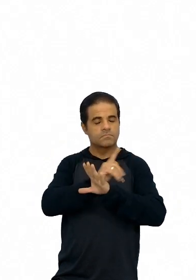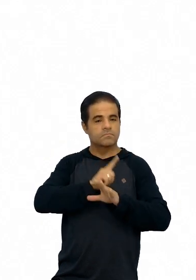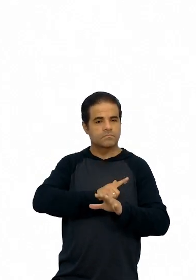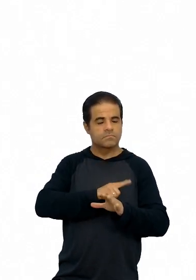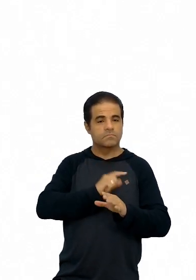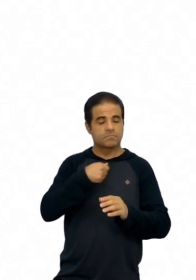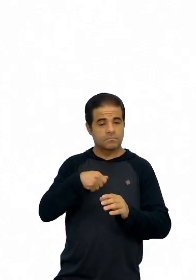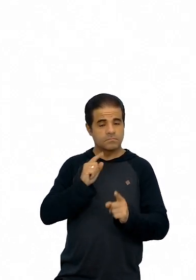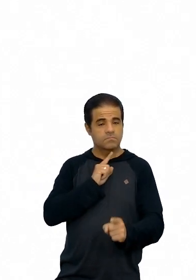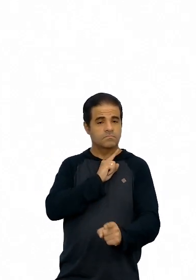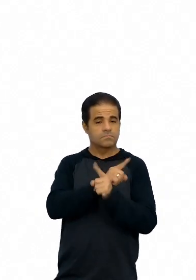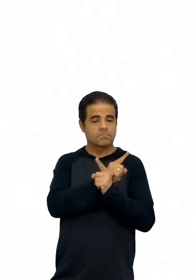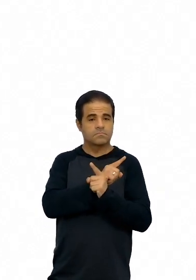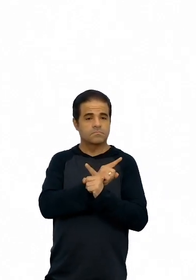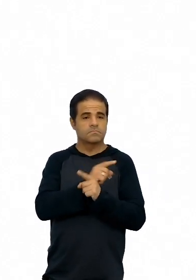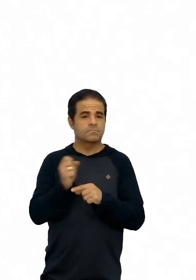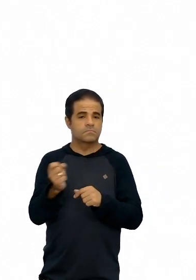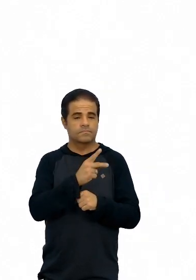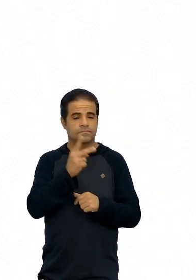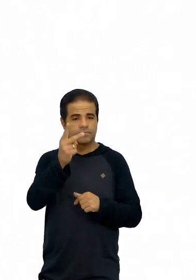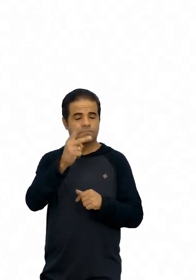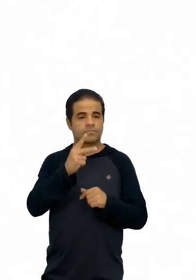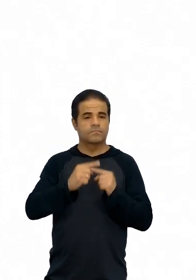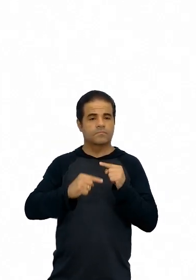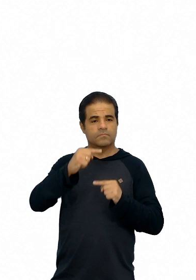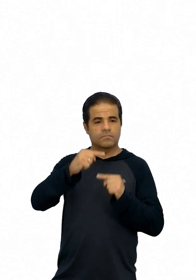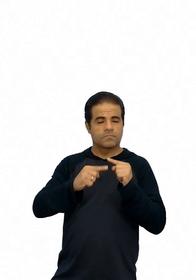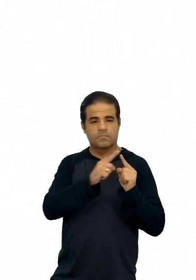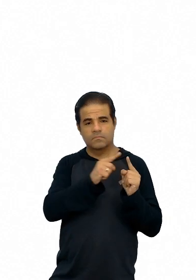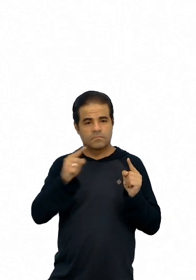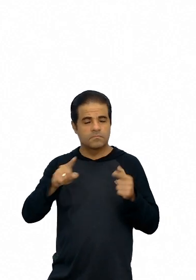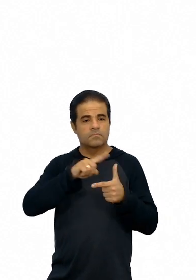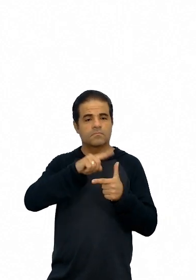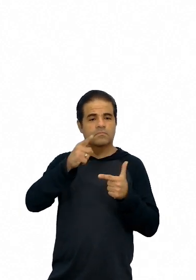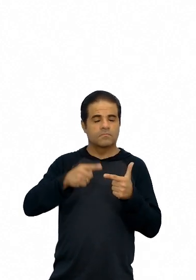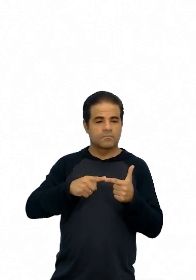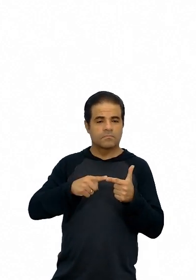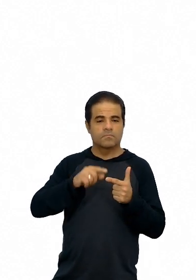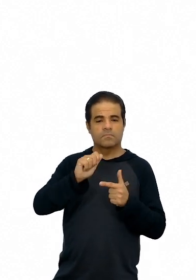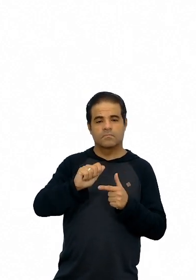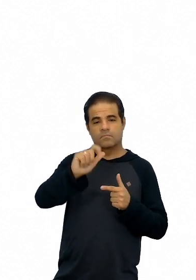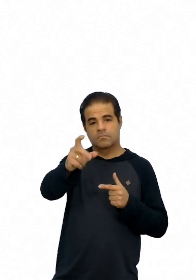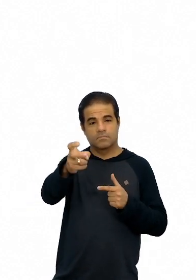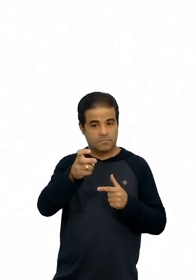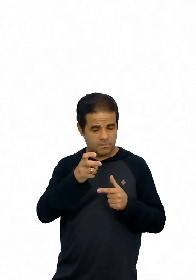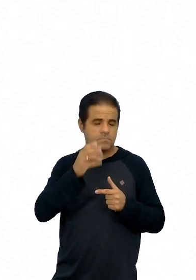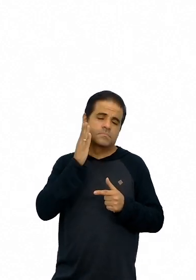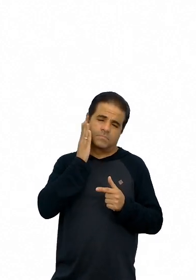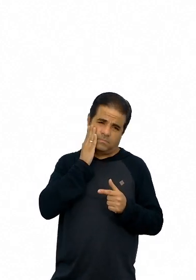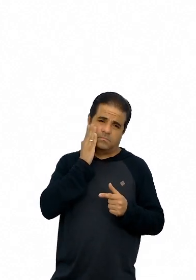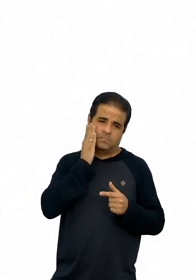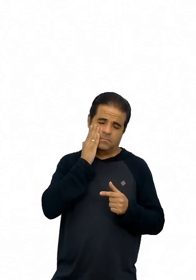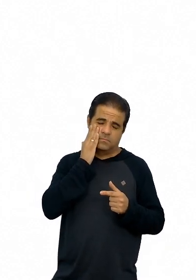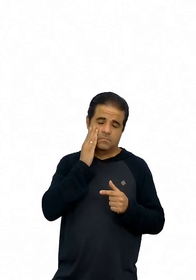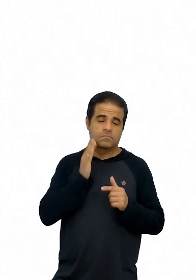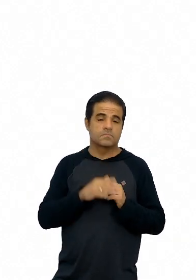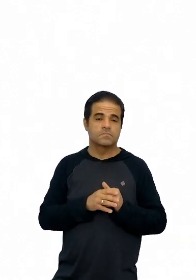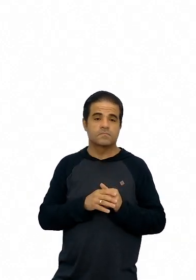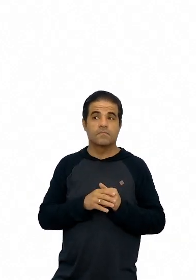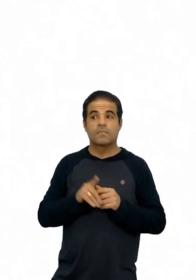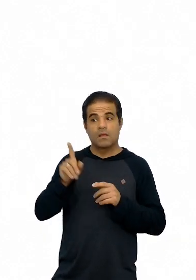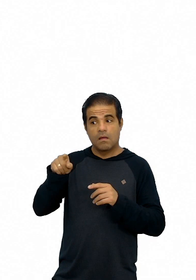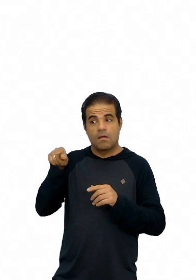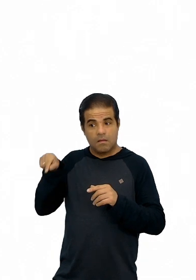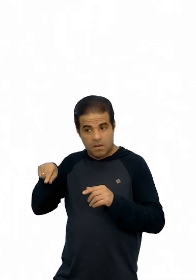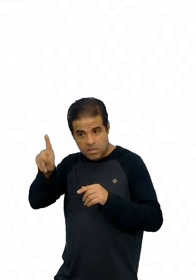tenho que encontrar o valor da medida, né, do ângulo ali X, né? Sabendo o quê? É para